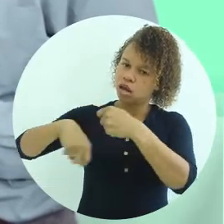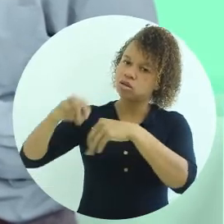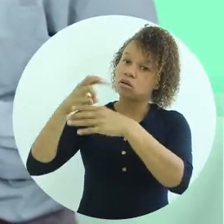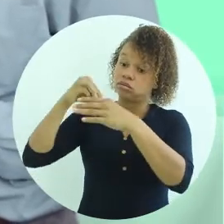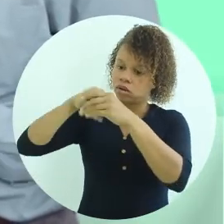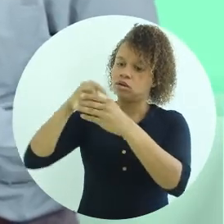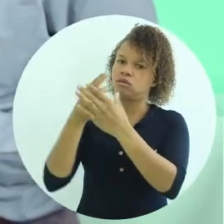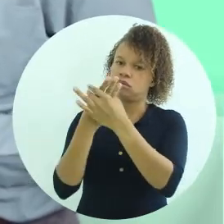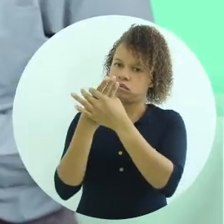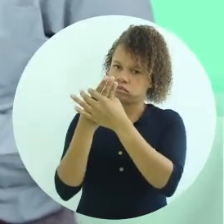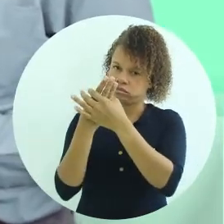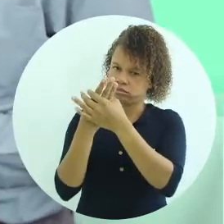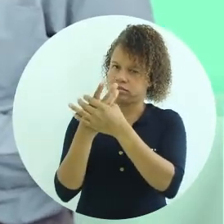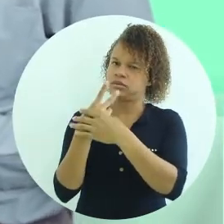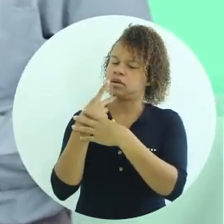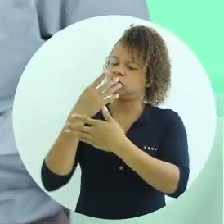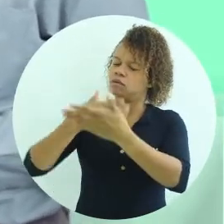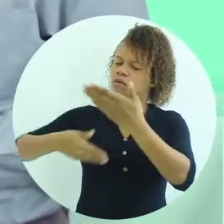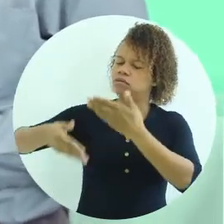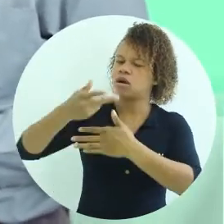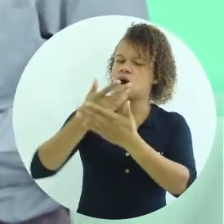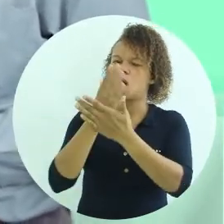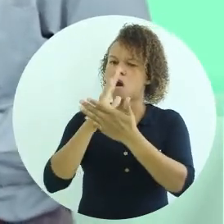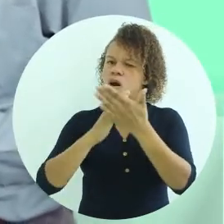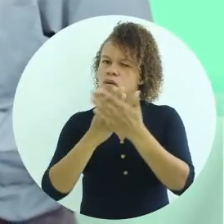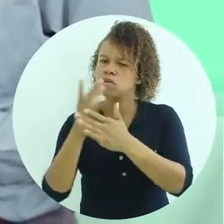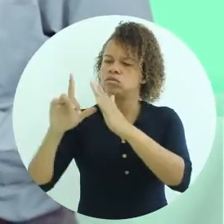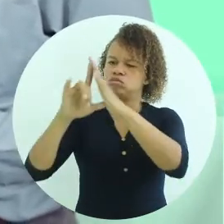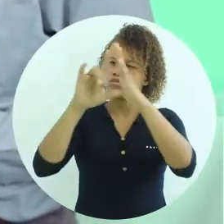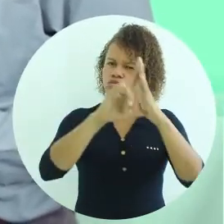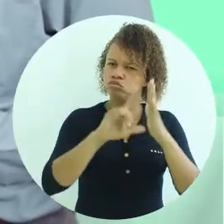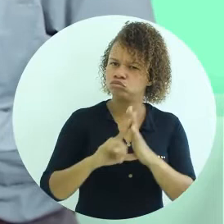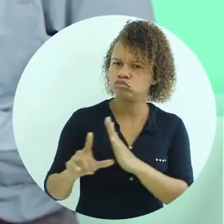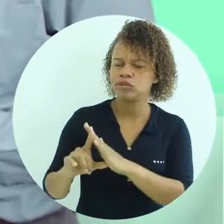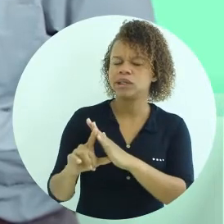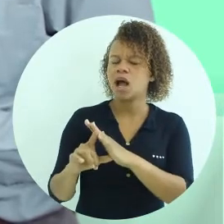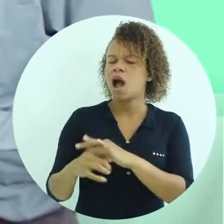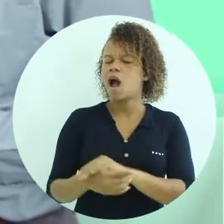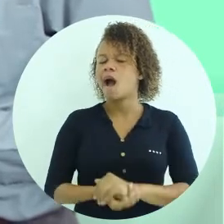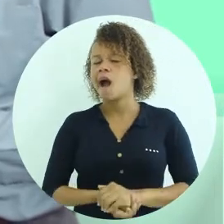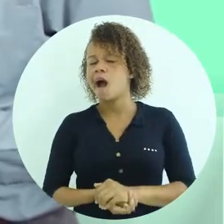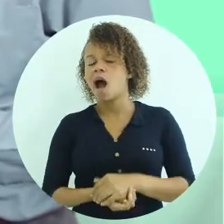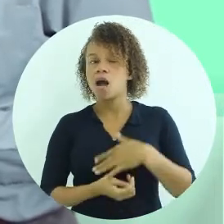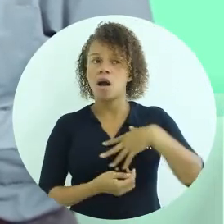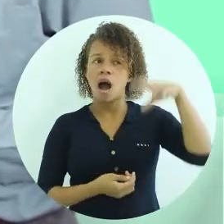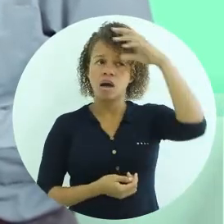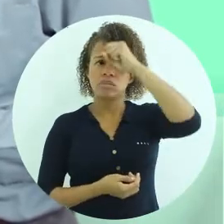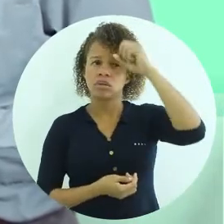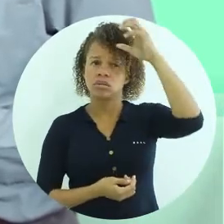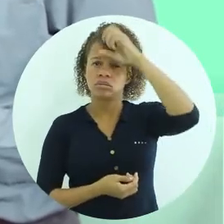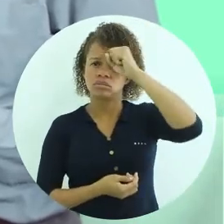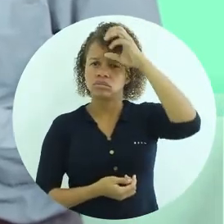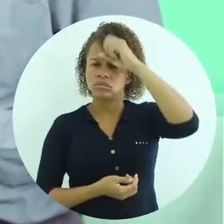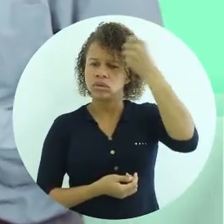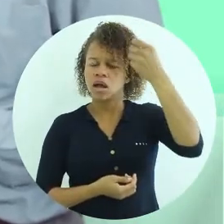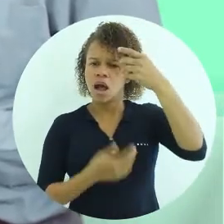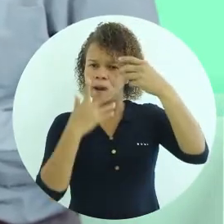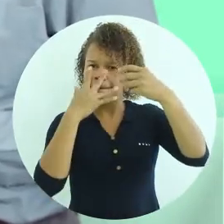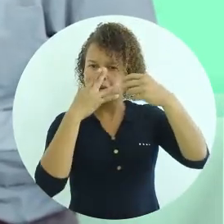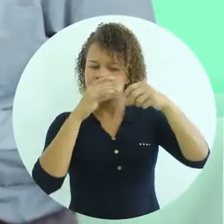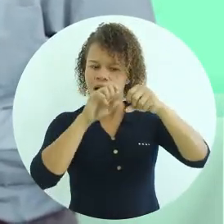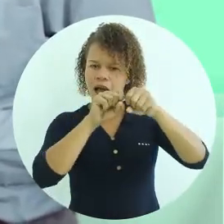Federal de Pernambuco, que envolvia alguns conhecimentos sobre logística, e aprendi justamente sobre a